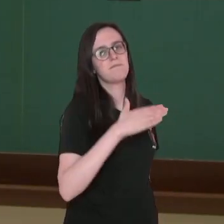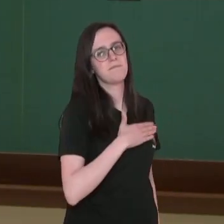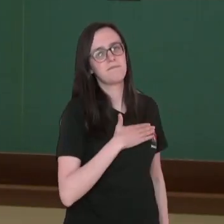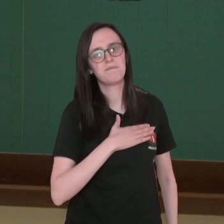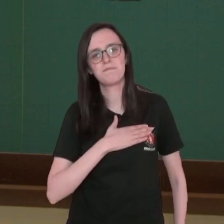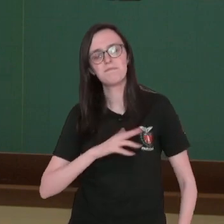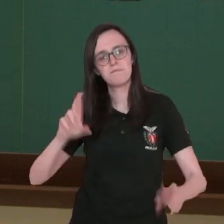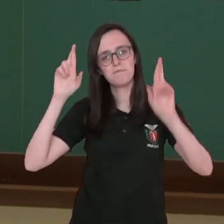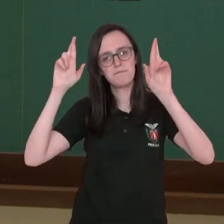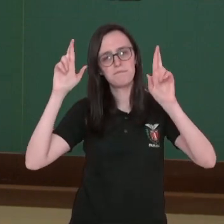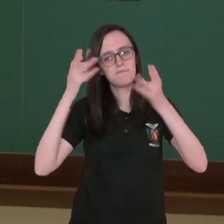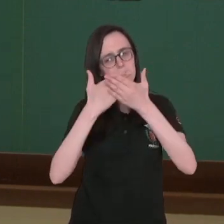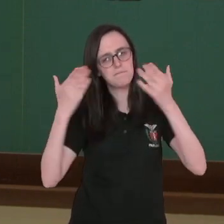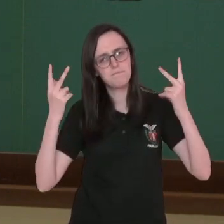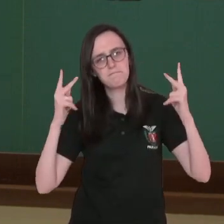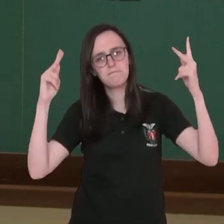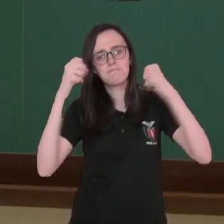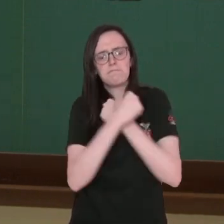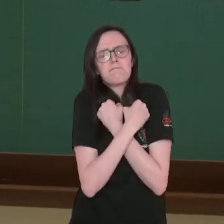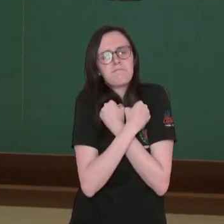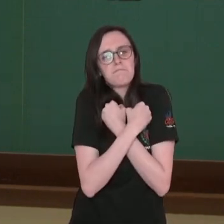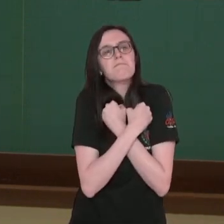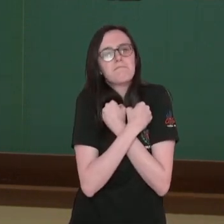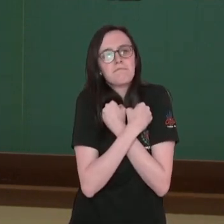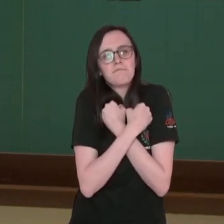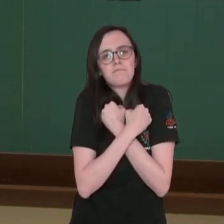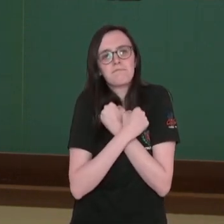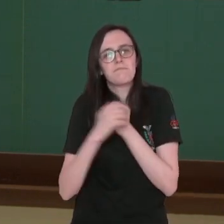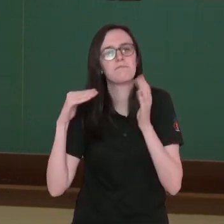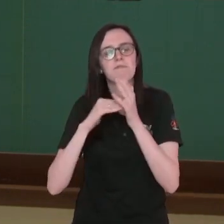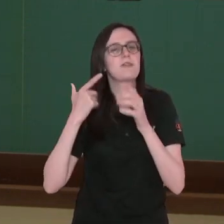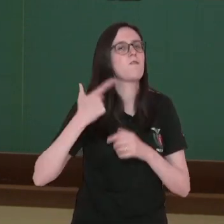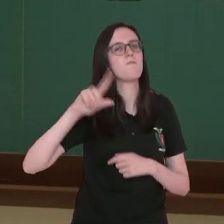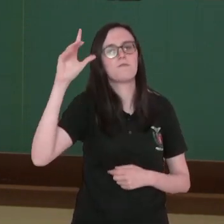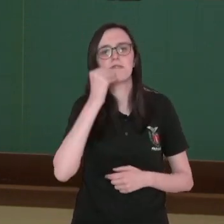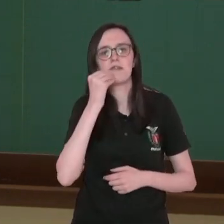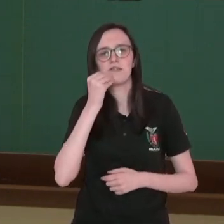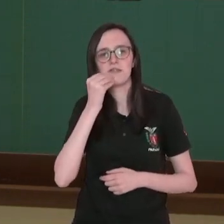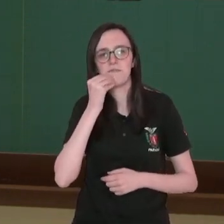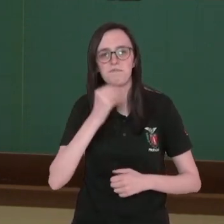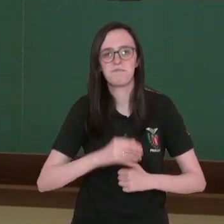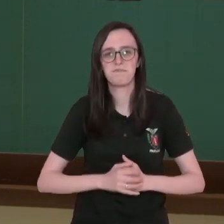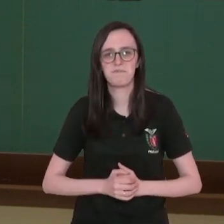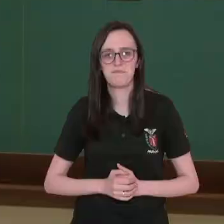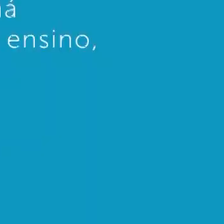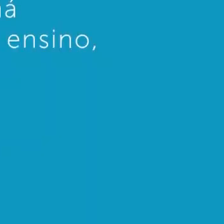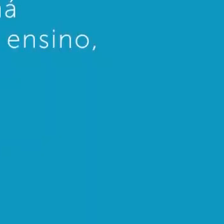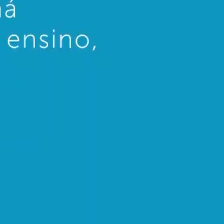gostado. Desejo a vocês muito sucesso, um forte abraço e até uma outra oportunidade.